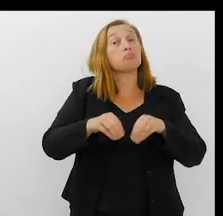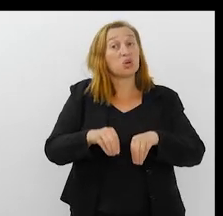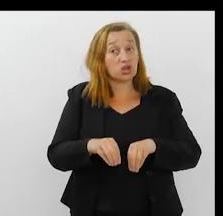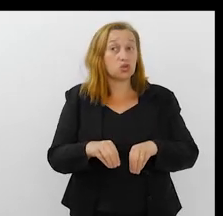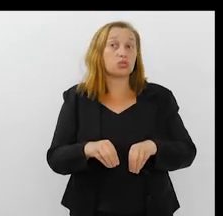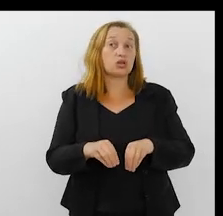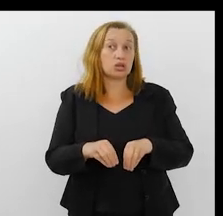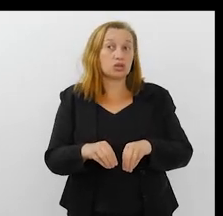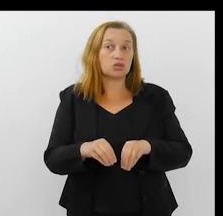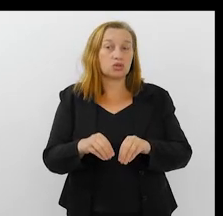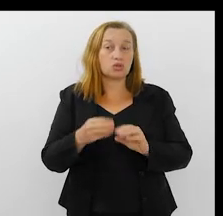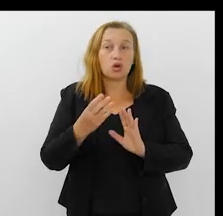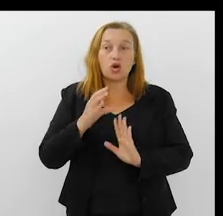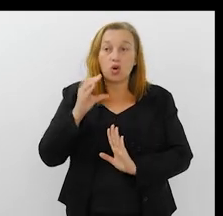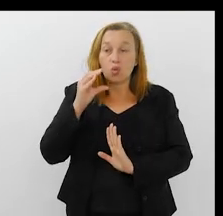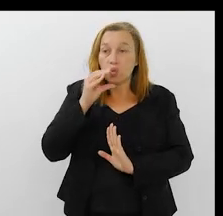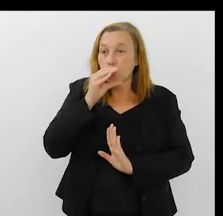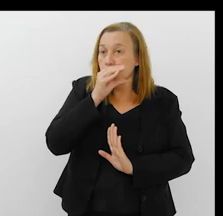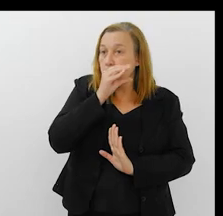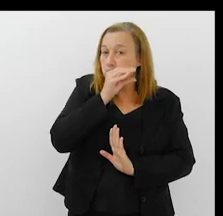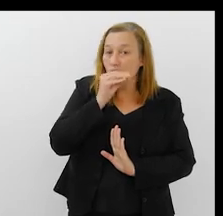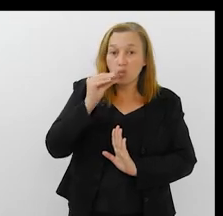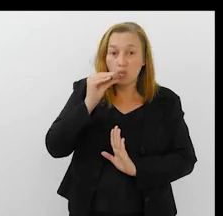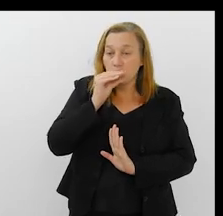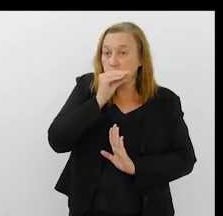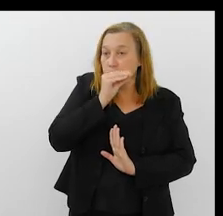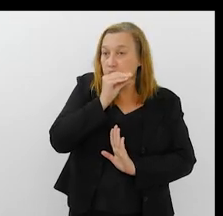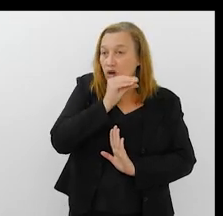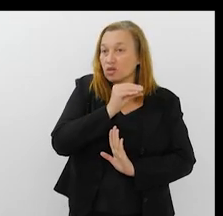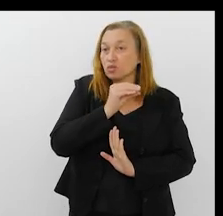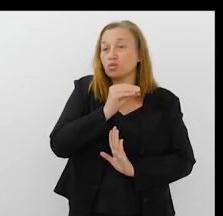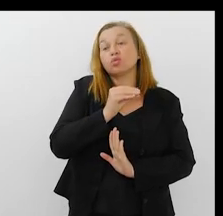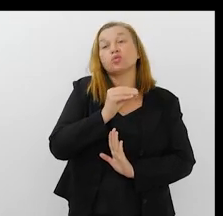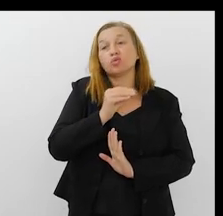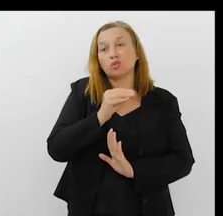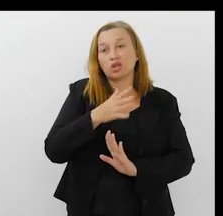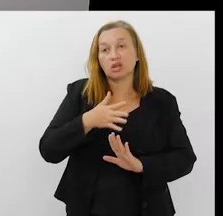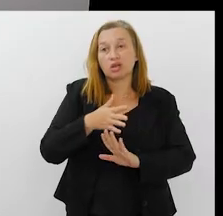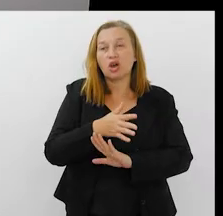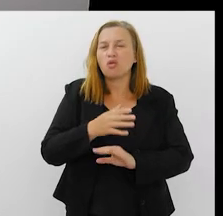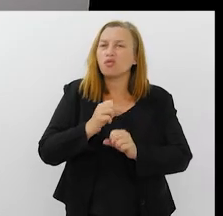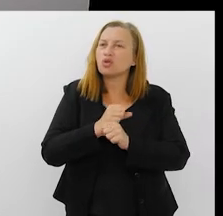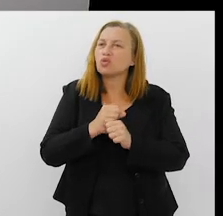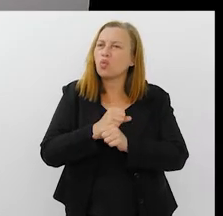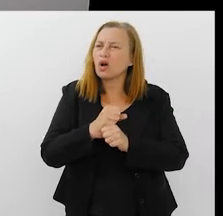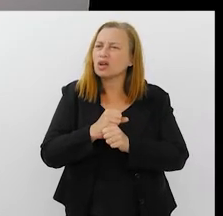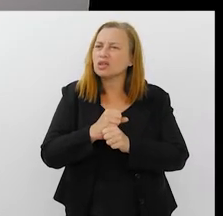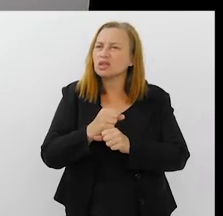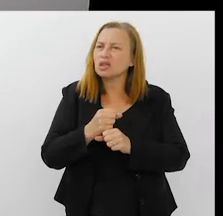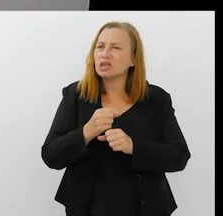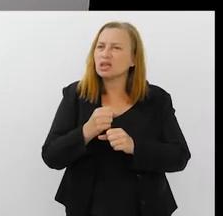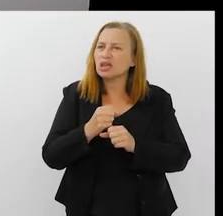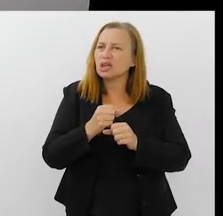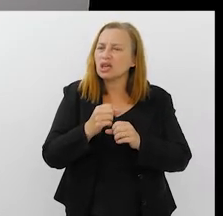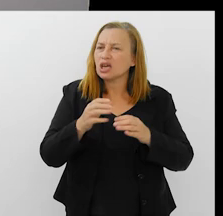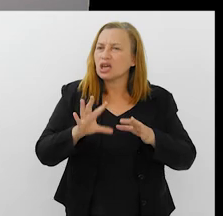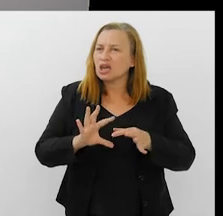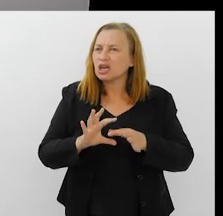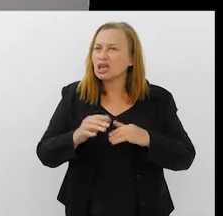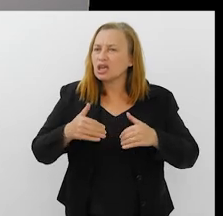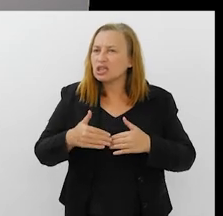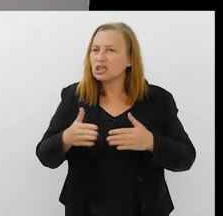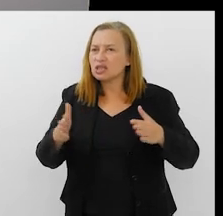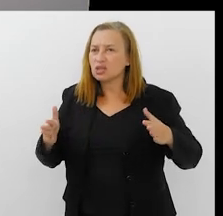um cuidado do calor chegar lá, sabia no camarote, que a minha sabia cara que estava fazendo. E foi no ano que inauguraram o pool da Globo.